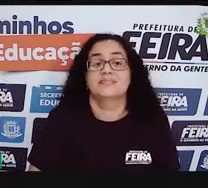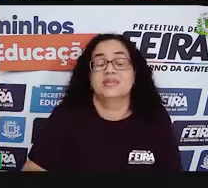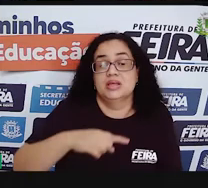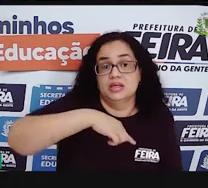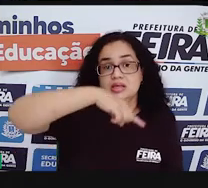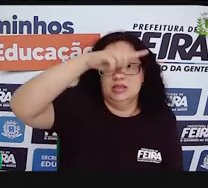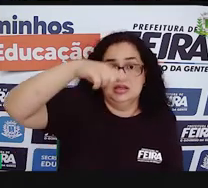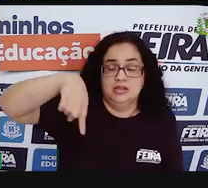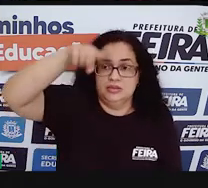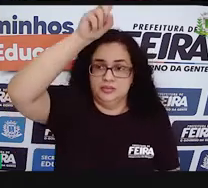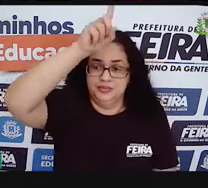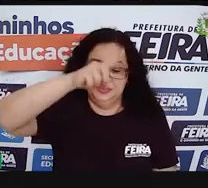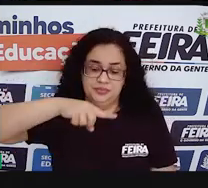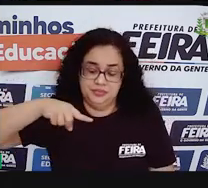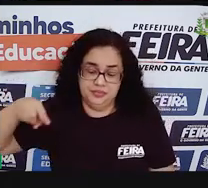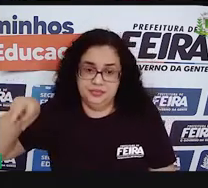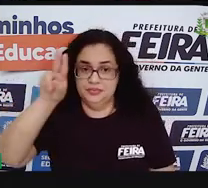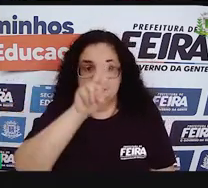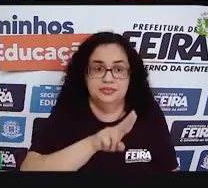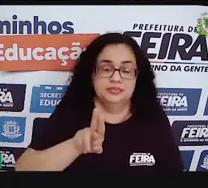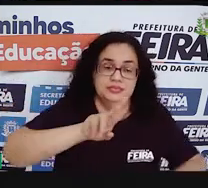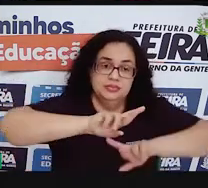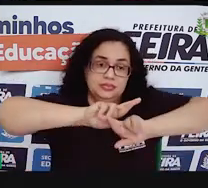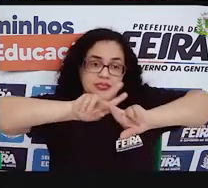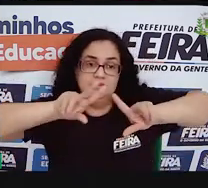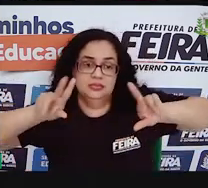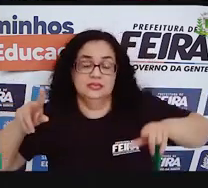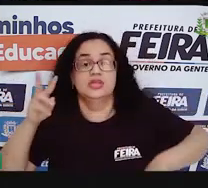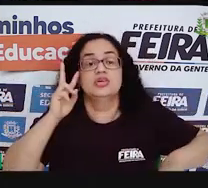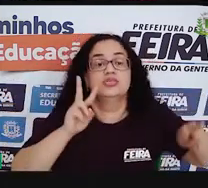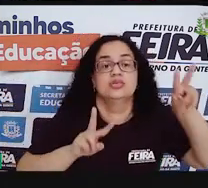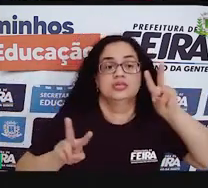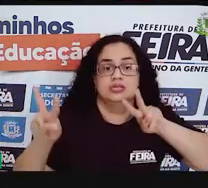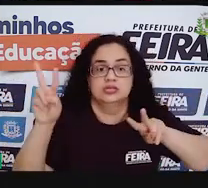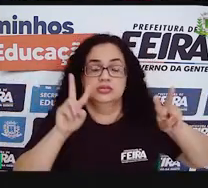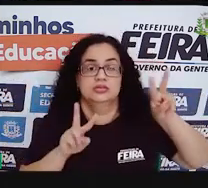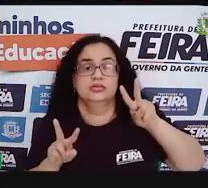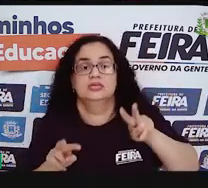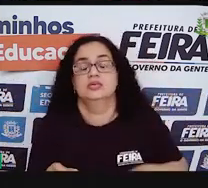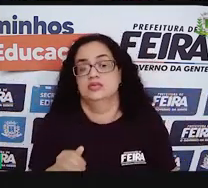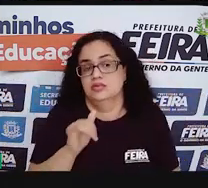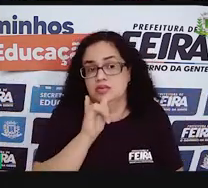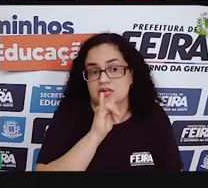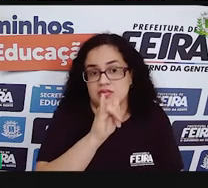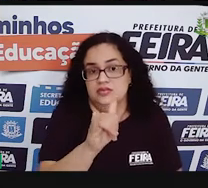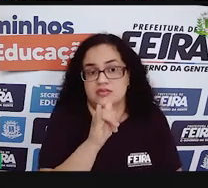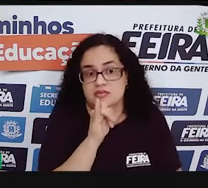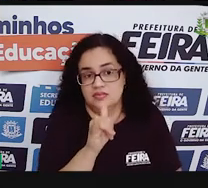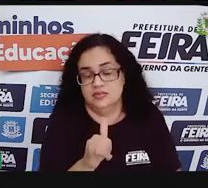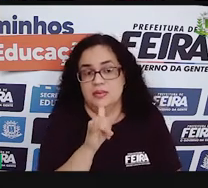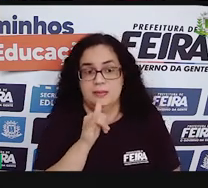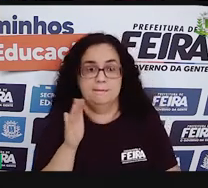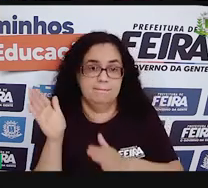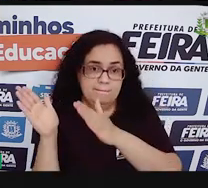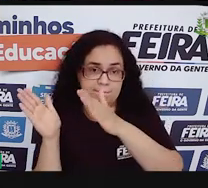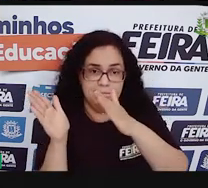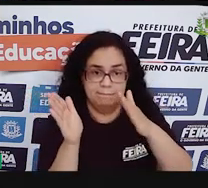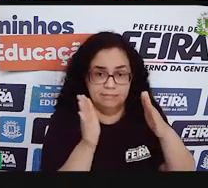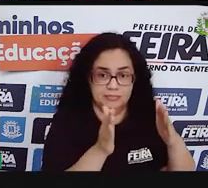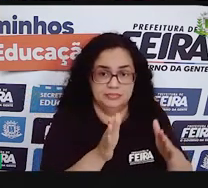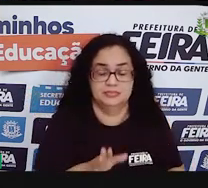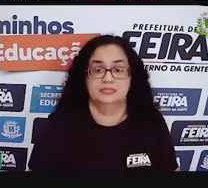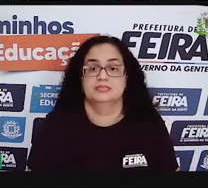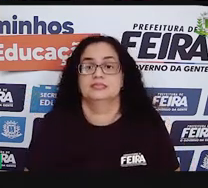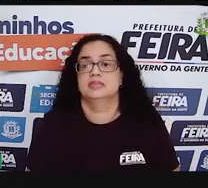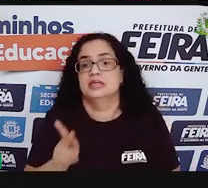várias formas e utiliza, né, a questão visual para que as informações elas sejam passadas. A